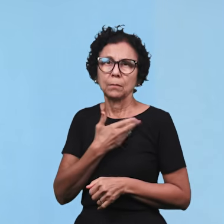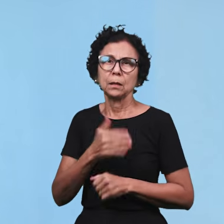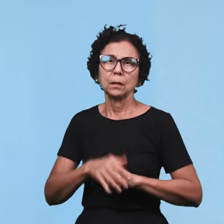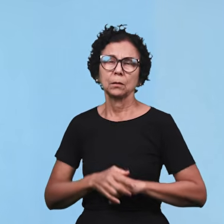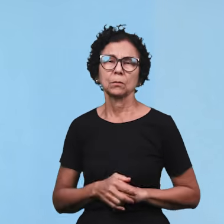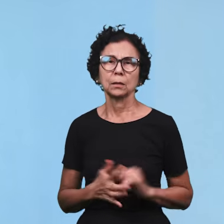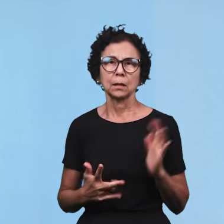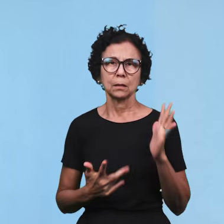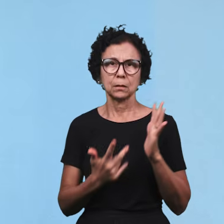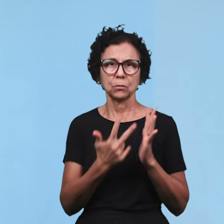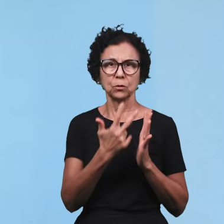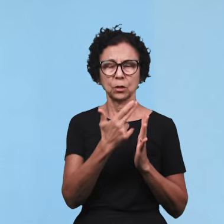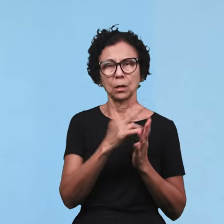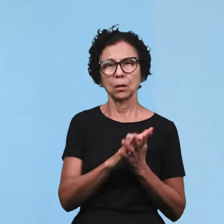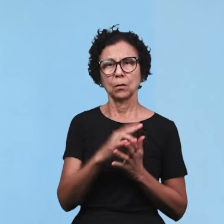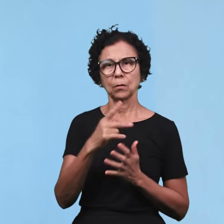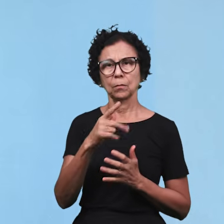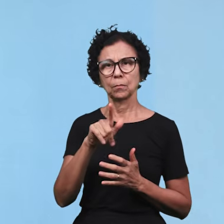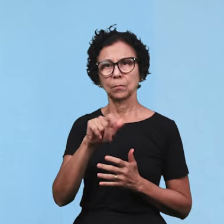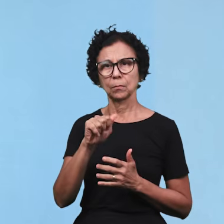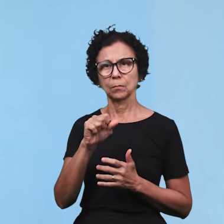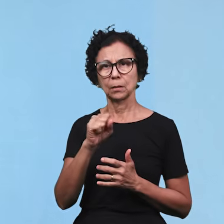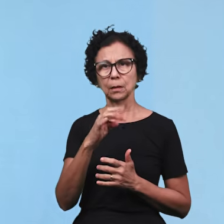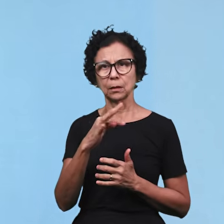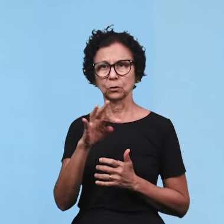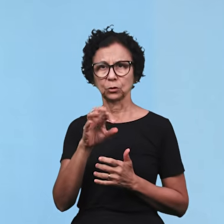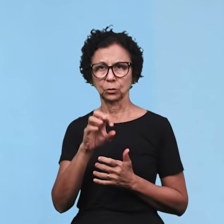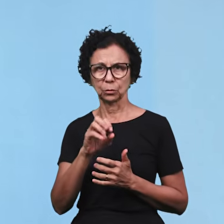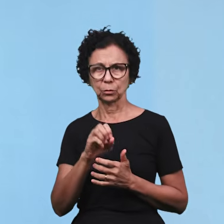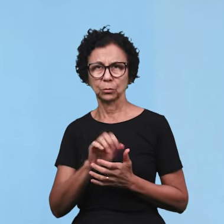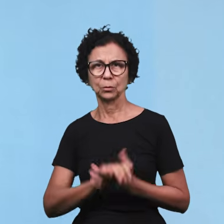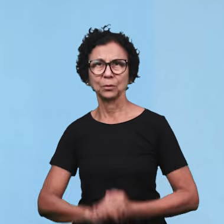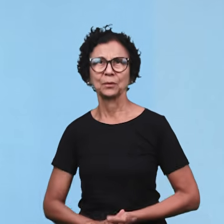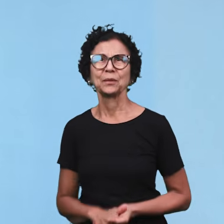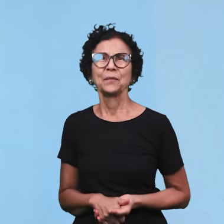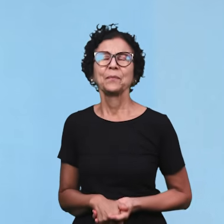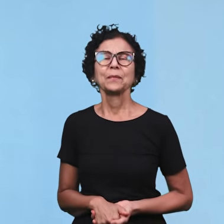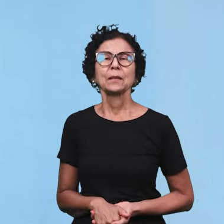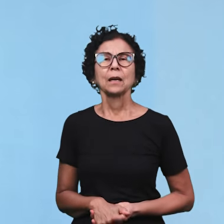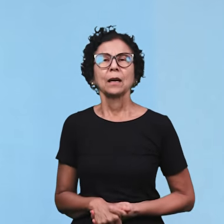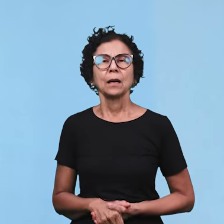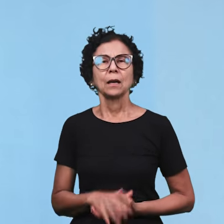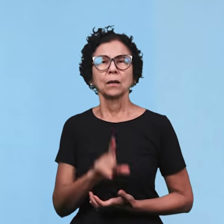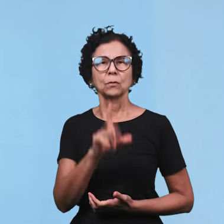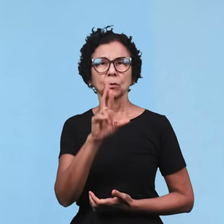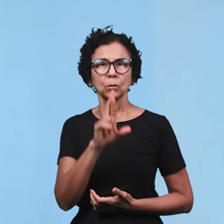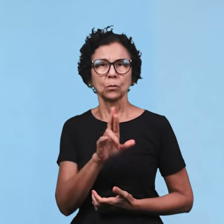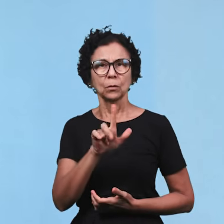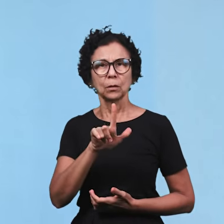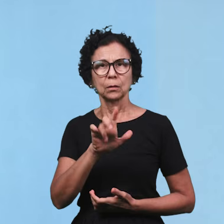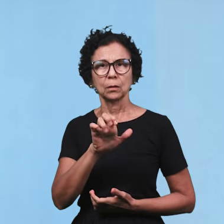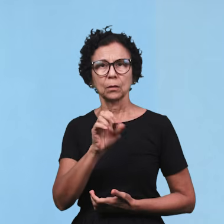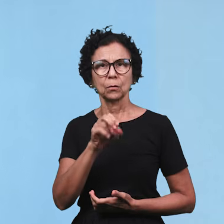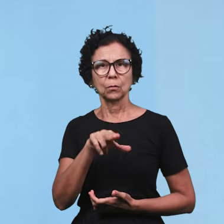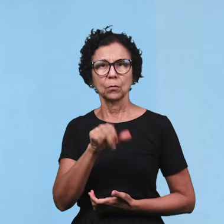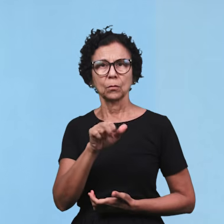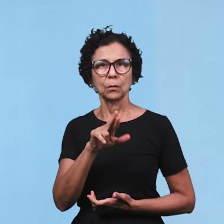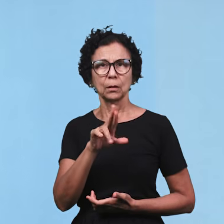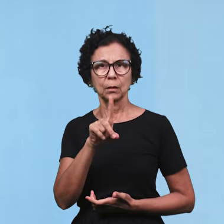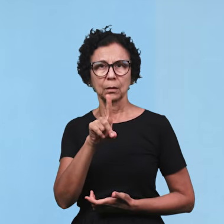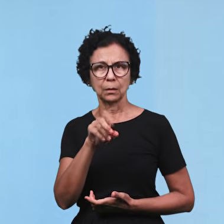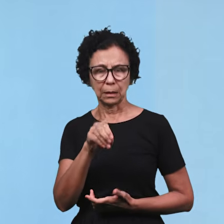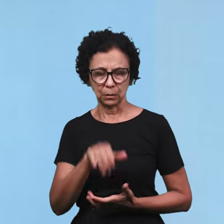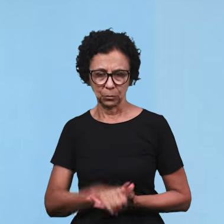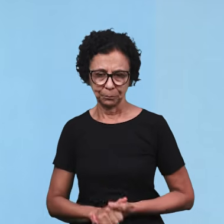congresso brasileiro de cirurgia capilar em São Paulo, o nome dele é Dr. Leonardo, espero que ele esteja vendo a gente aí. Ele falou uma coisa muito interessante, assim